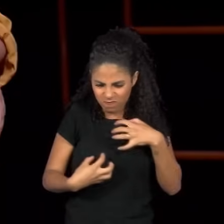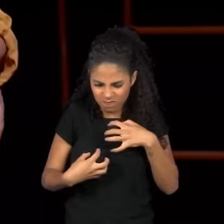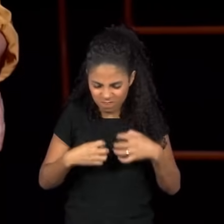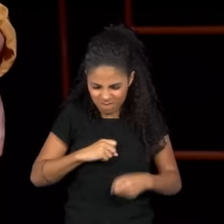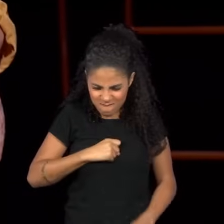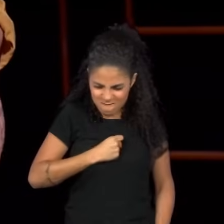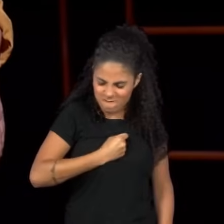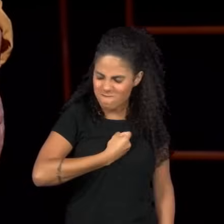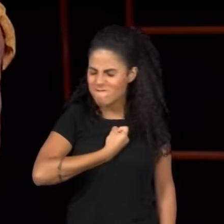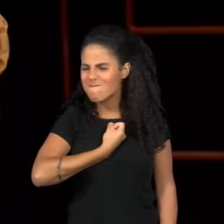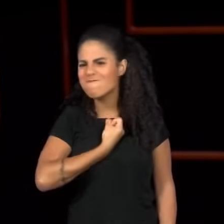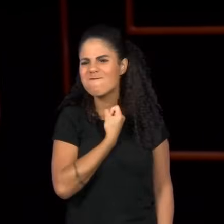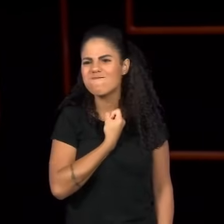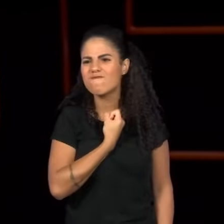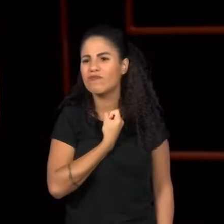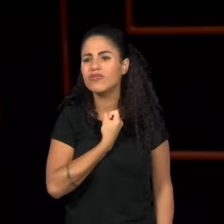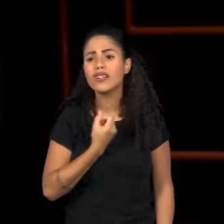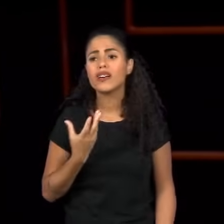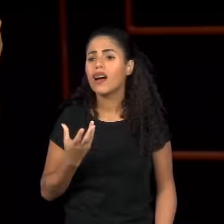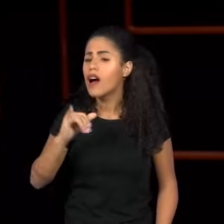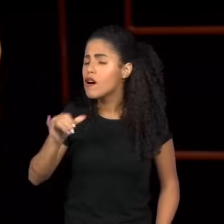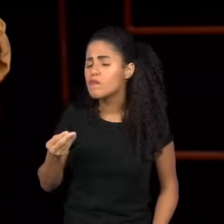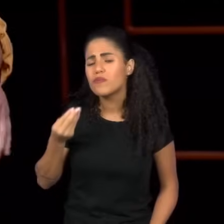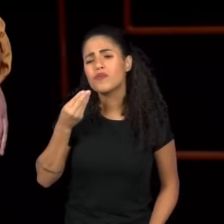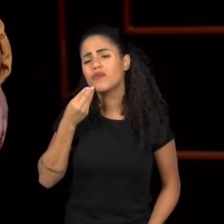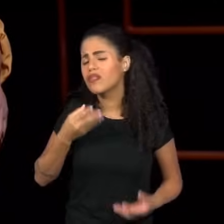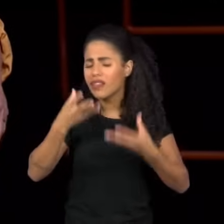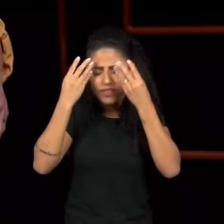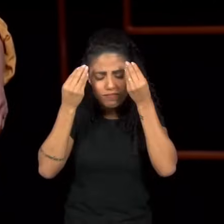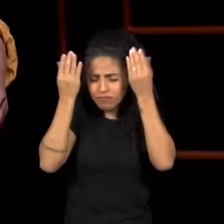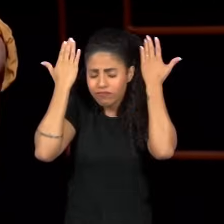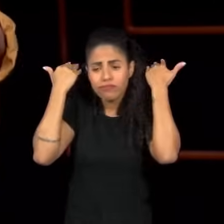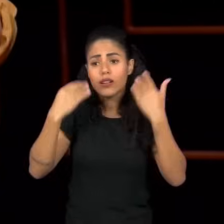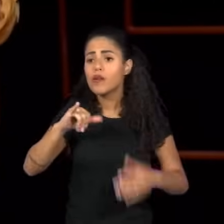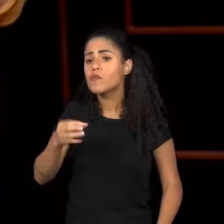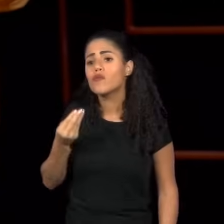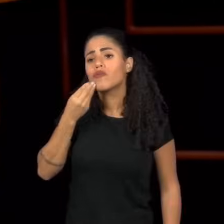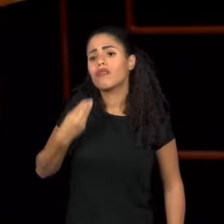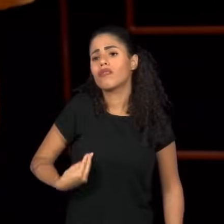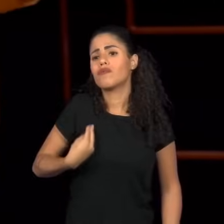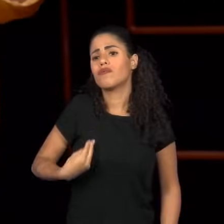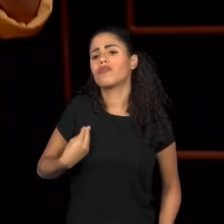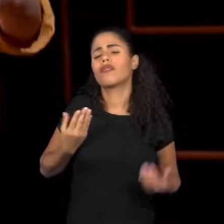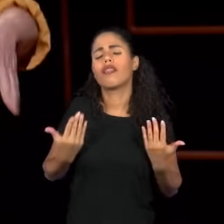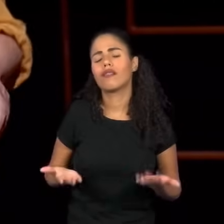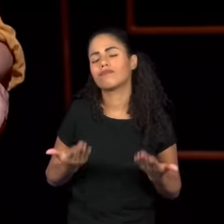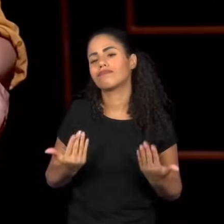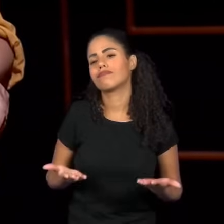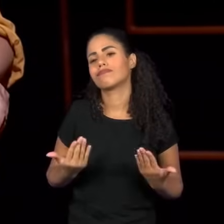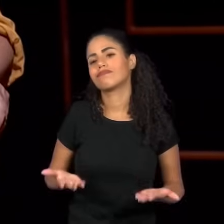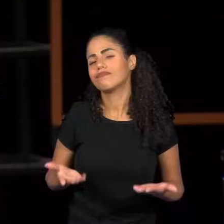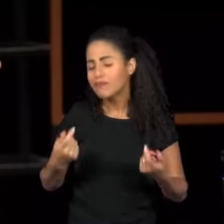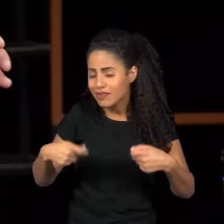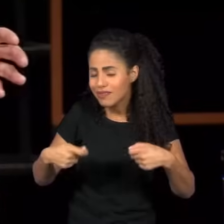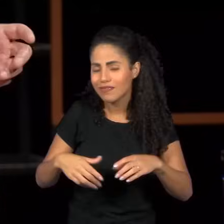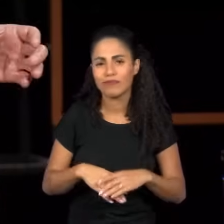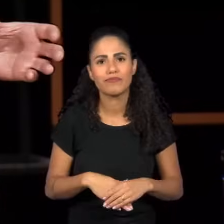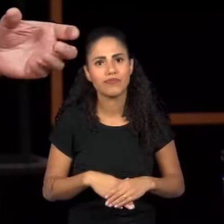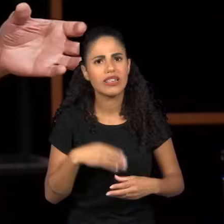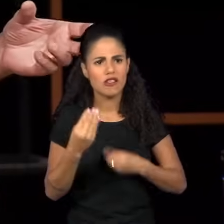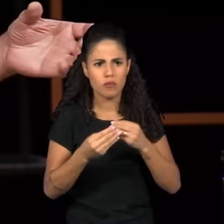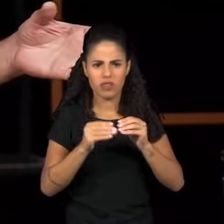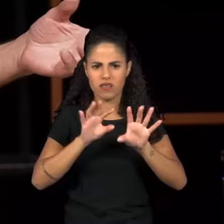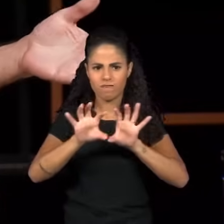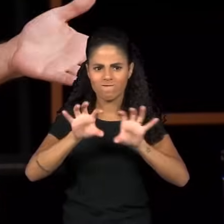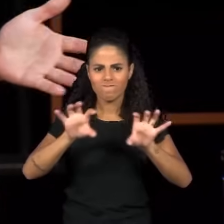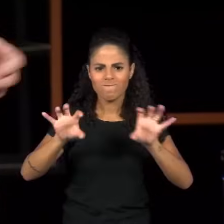vida pequena, desagradável e impede que a pessoa evolua. E quanto isso contamina